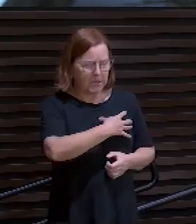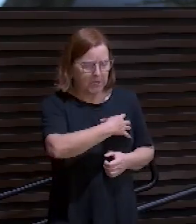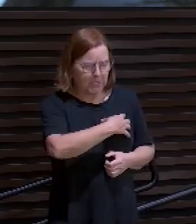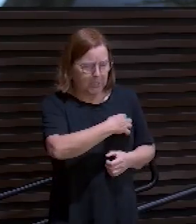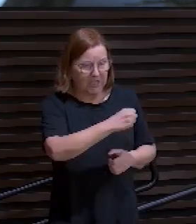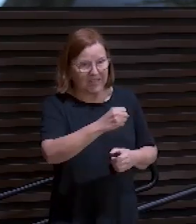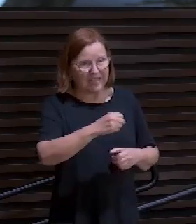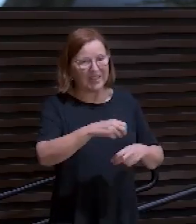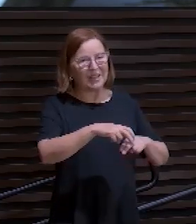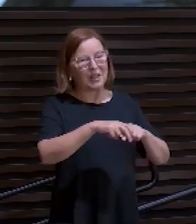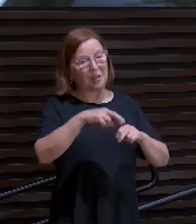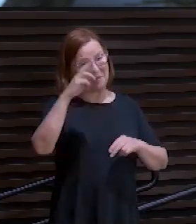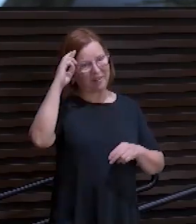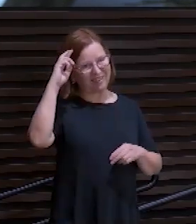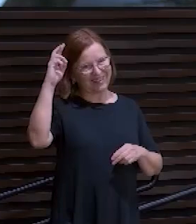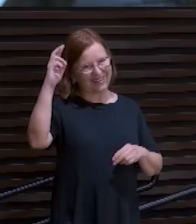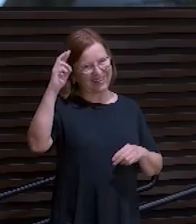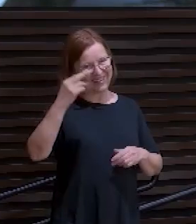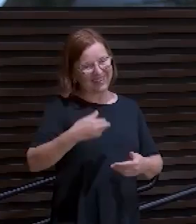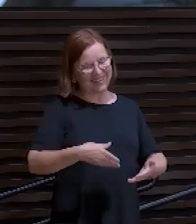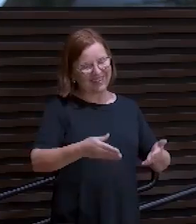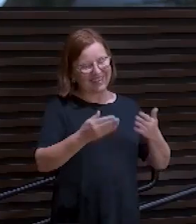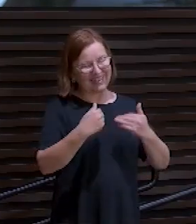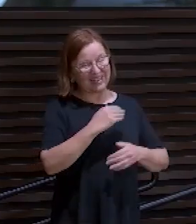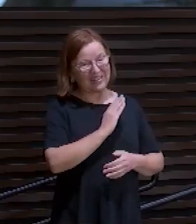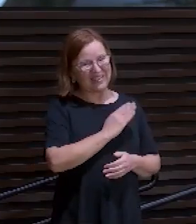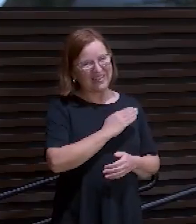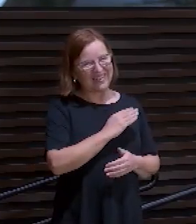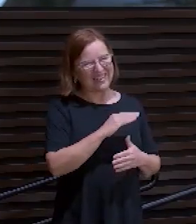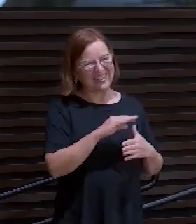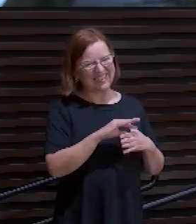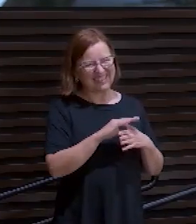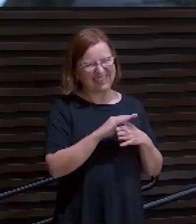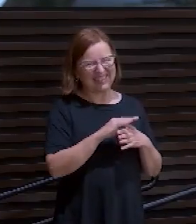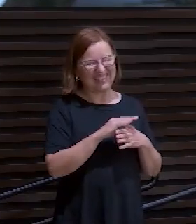pelo Senhor. E Ele vai lá e coloca um coração de carne no lugar.